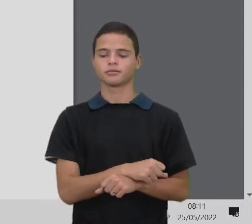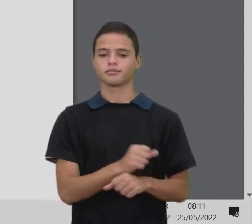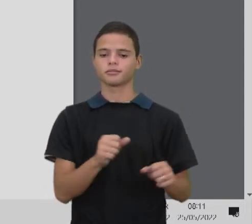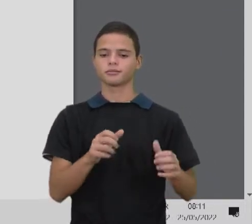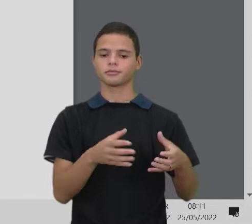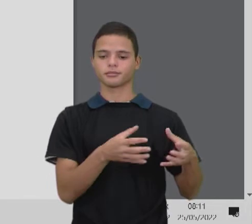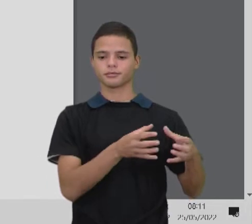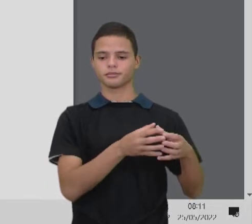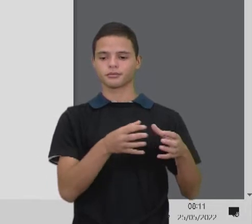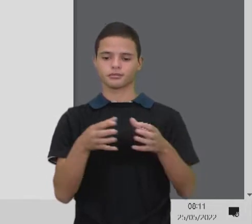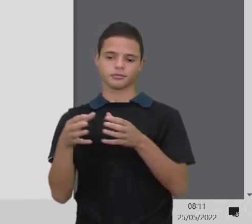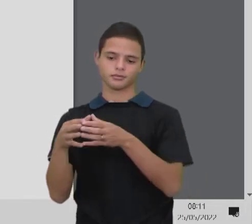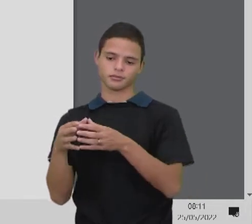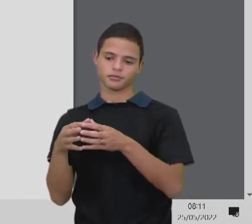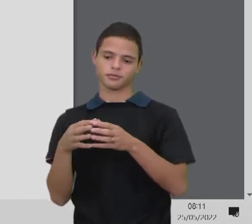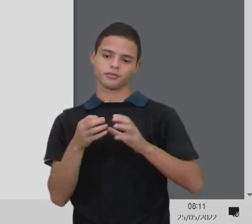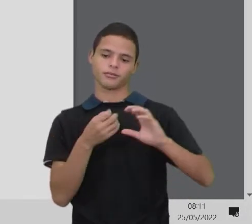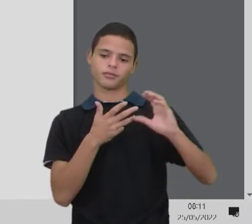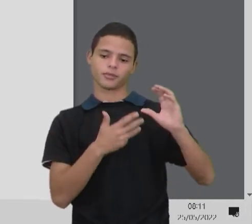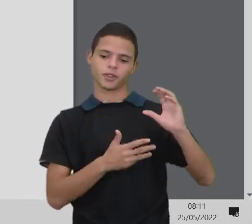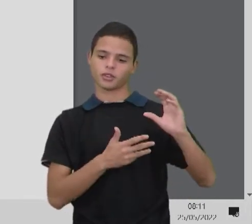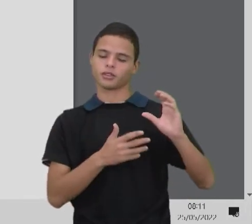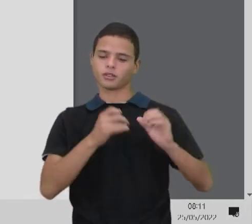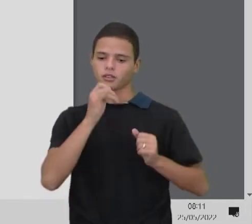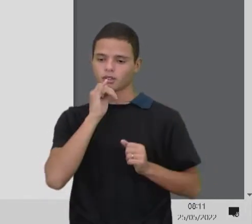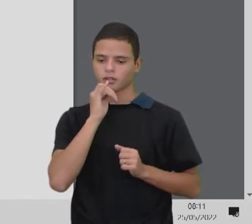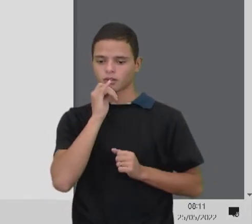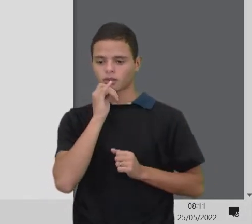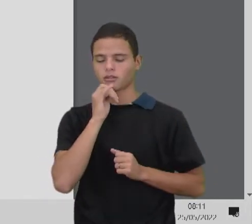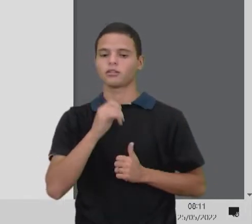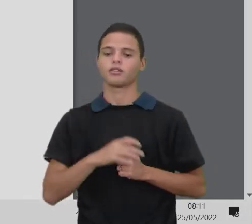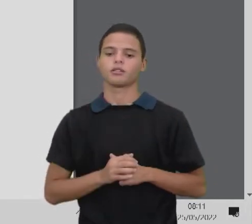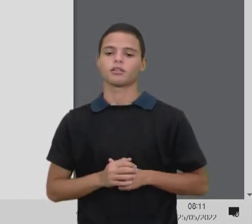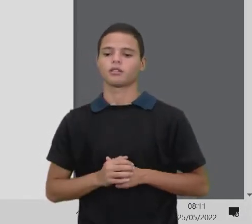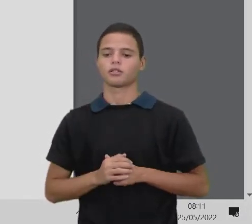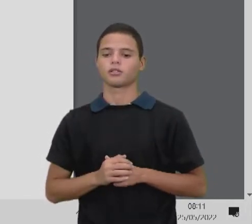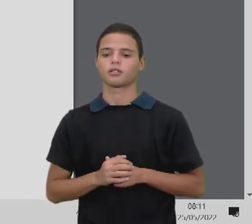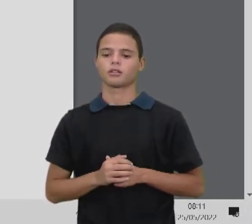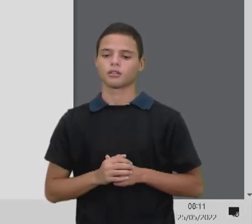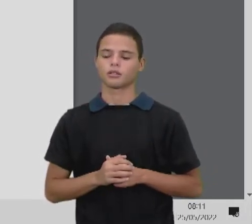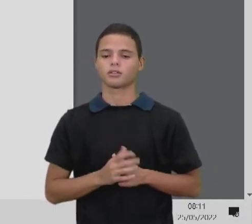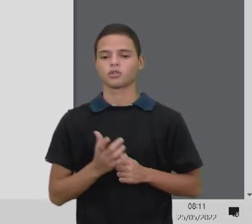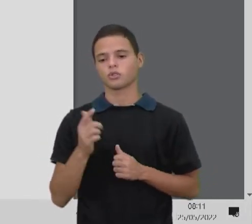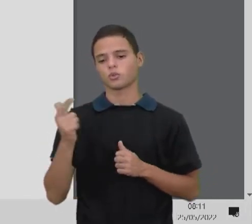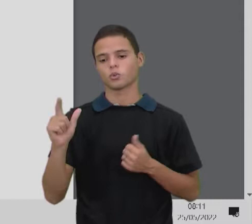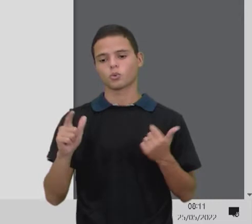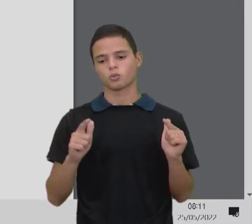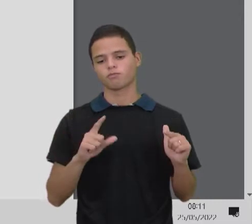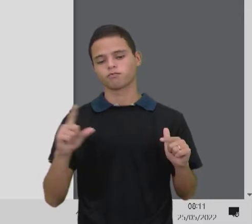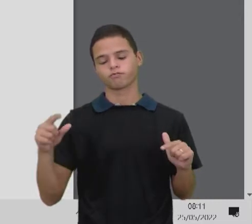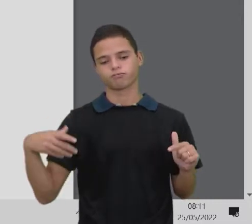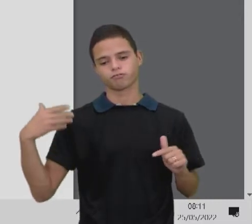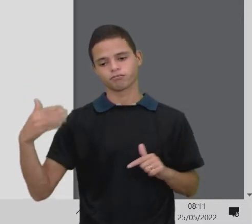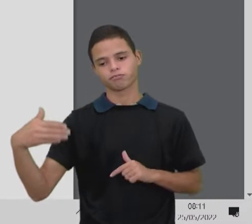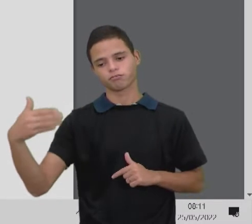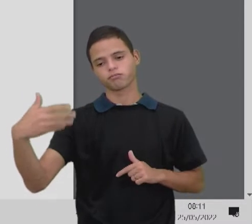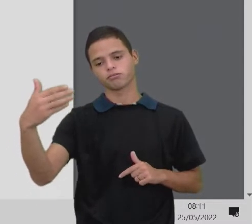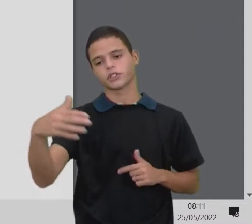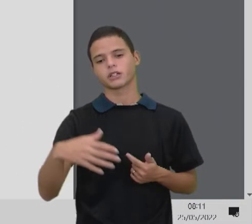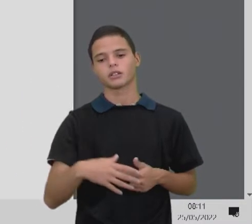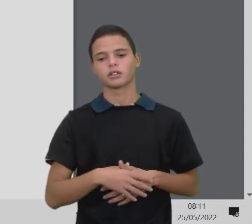em categorias. Então, se for alimentícia, vai ser de um jeito, se for de vestuário, vai ser de outro, e assim sucessivamente,